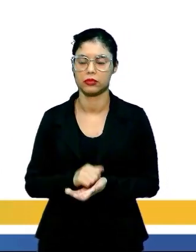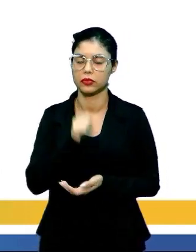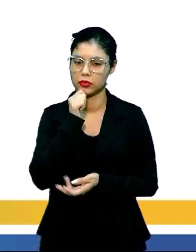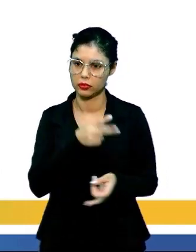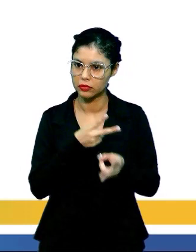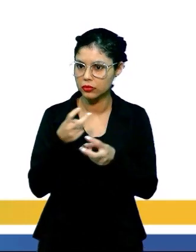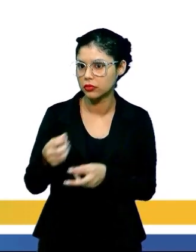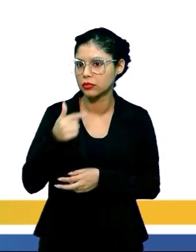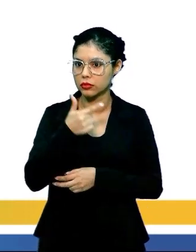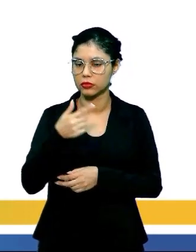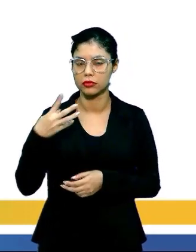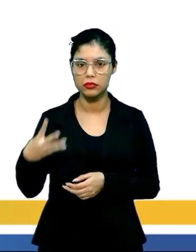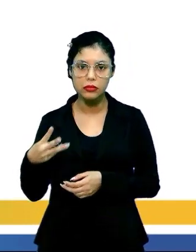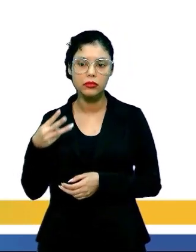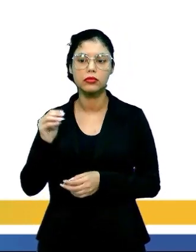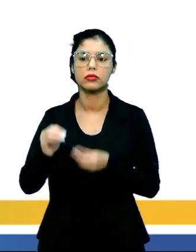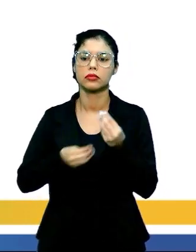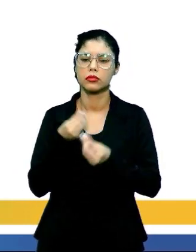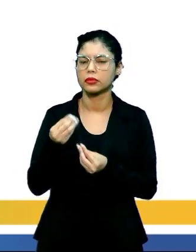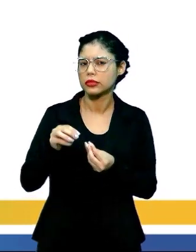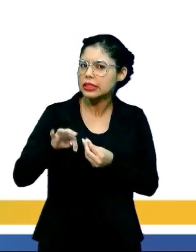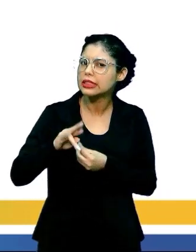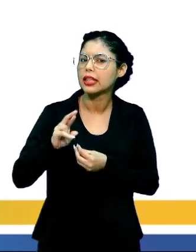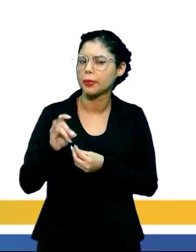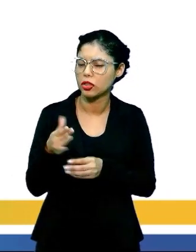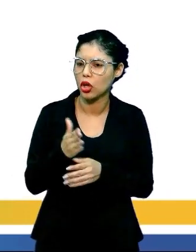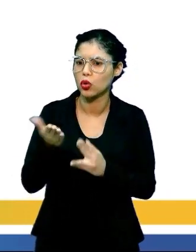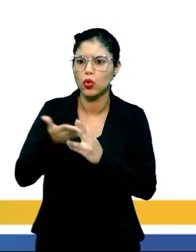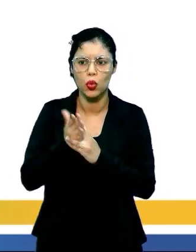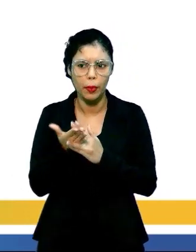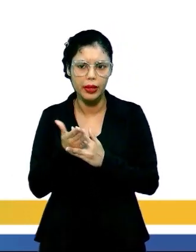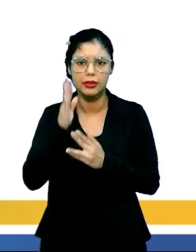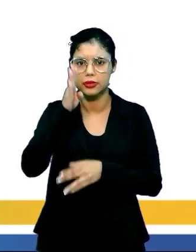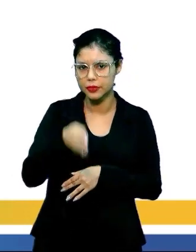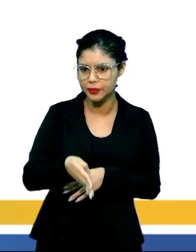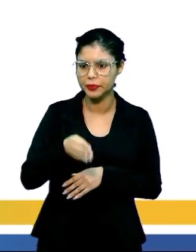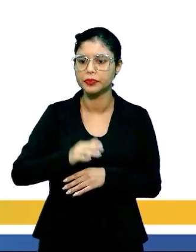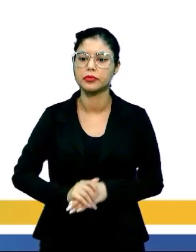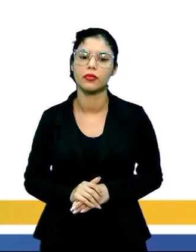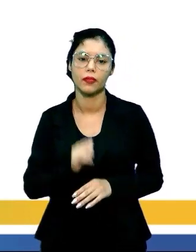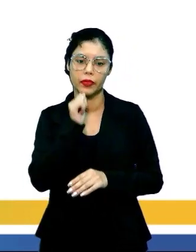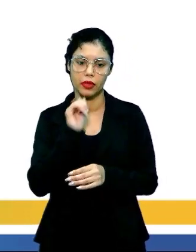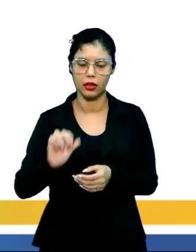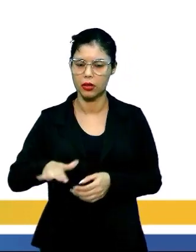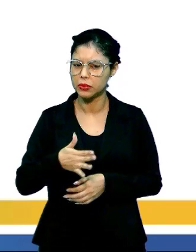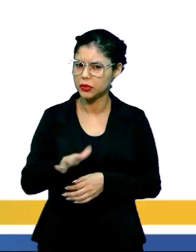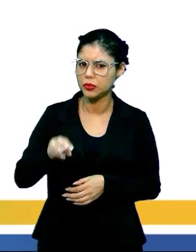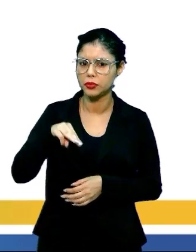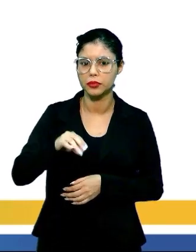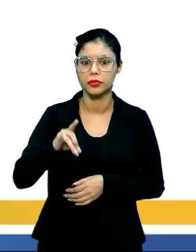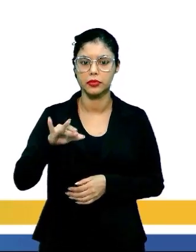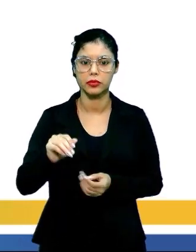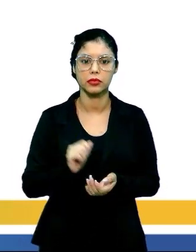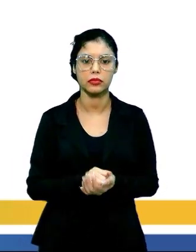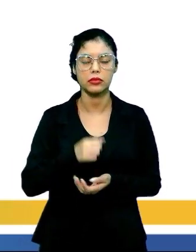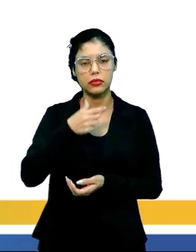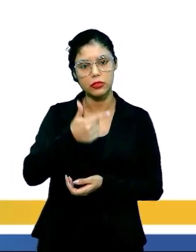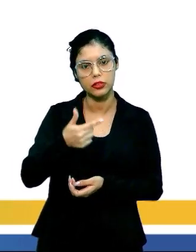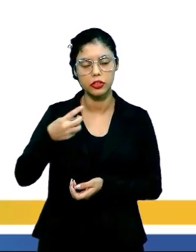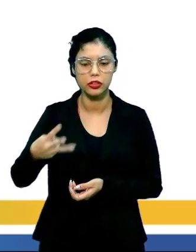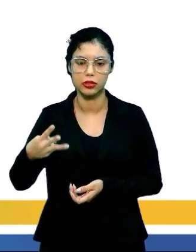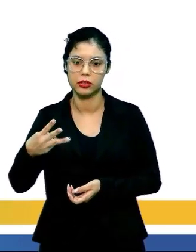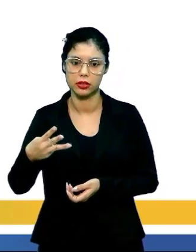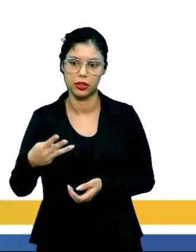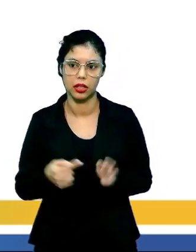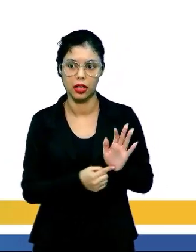que o 23 vai ficar como nível intermediário, na metade, correto? Então a média, geralmente, ela dá um valor intermediário,